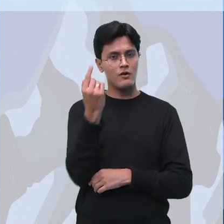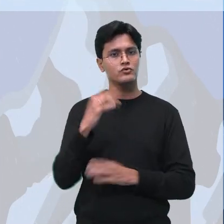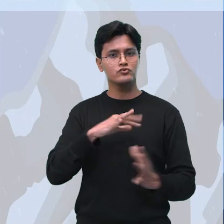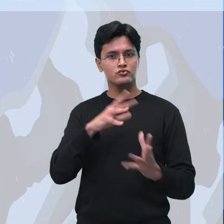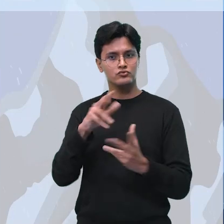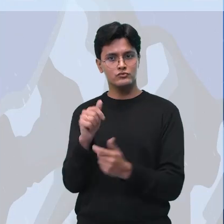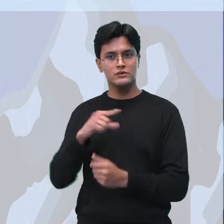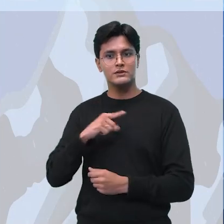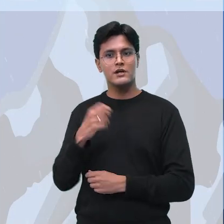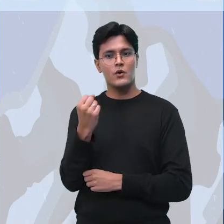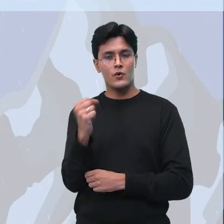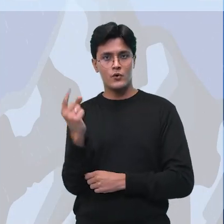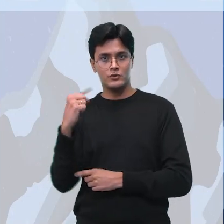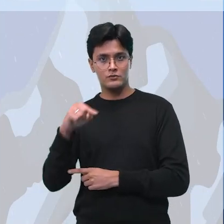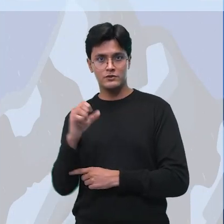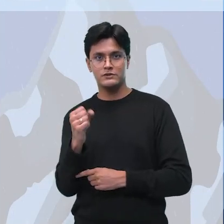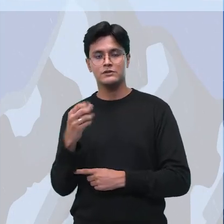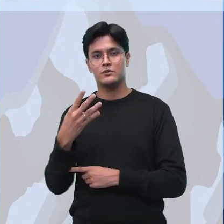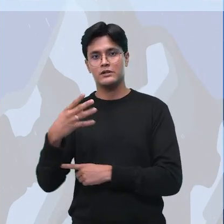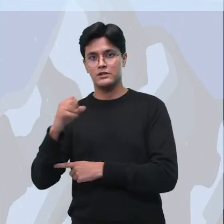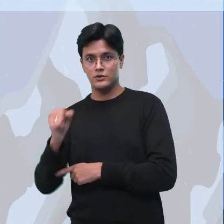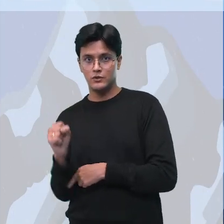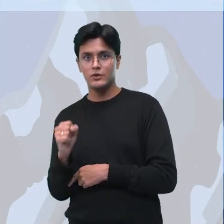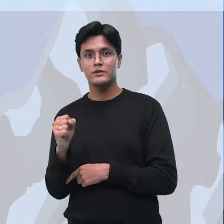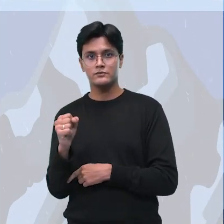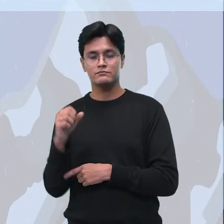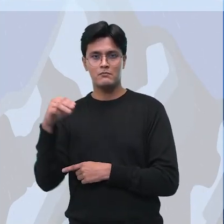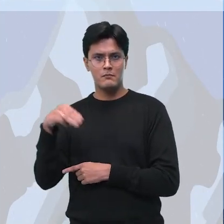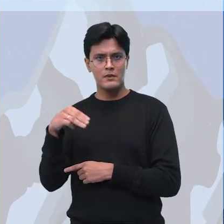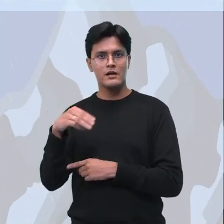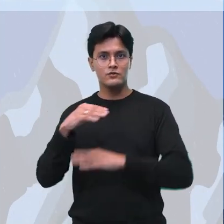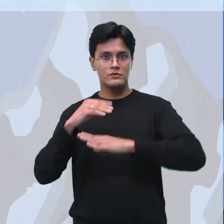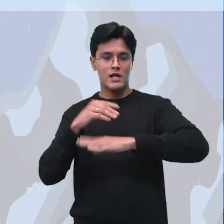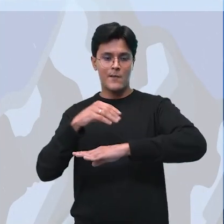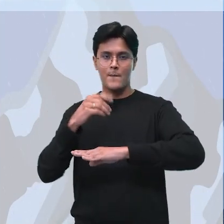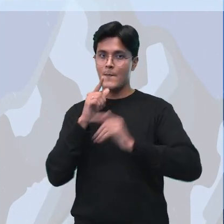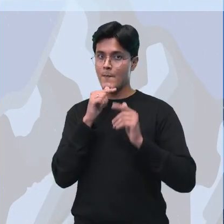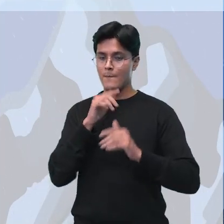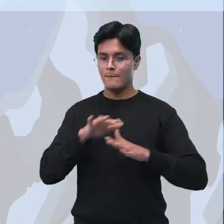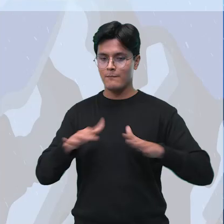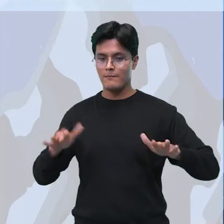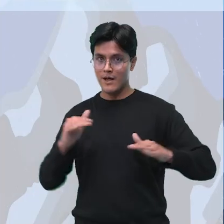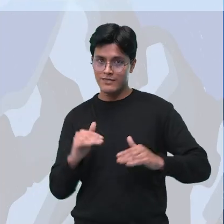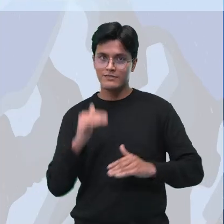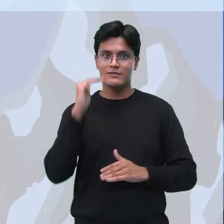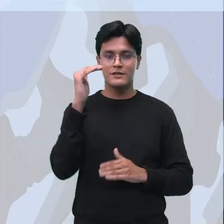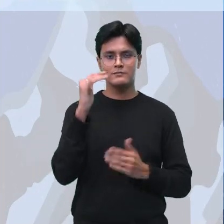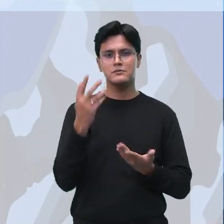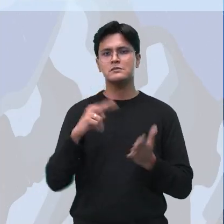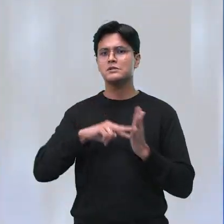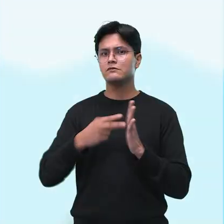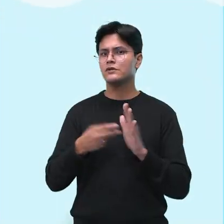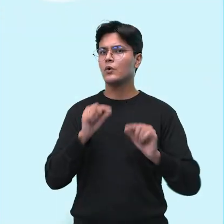8.848 metros acima do nível do mar, ou seja, altitude positiva.